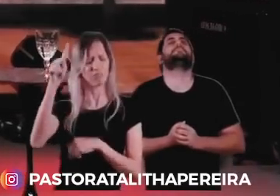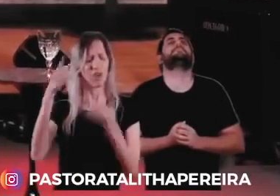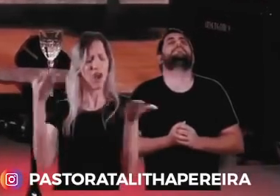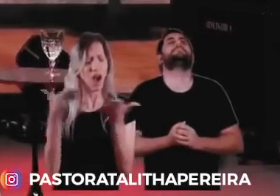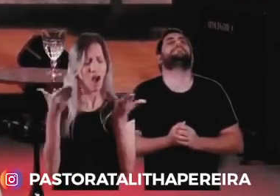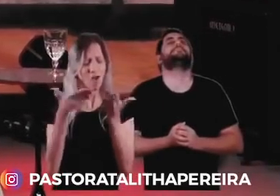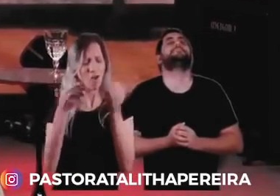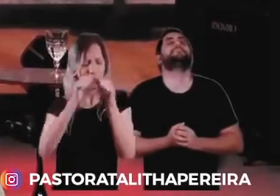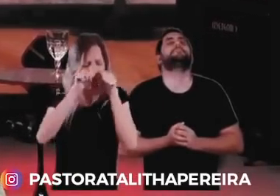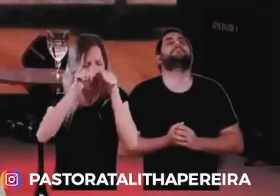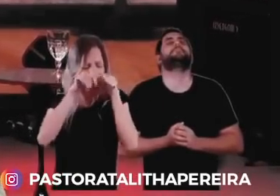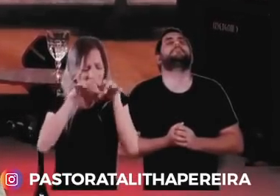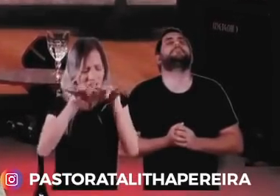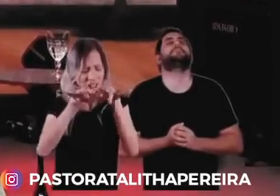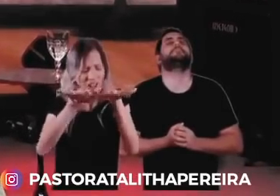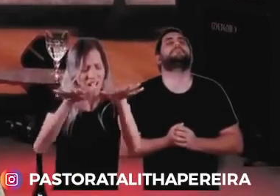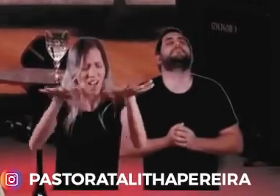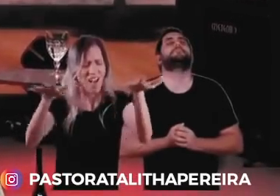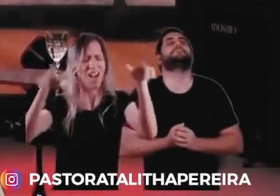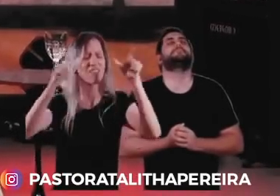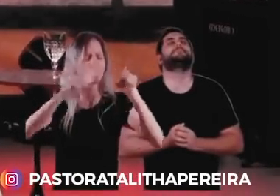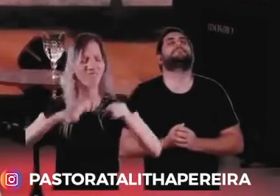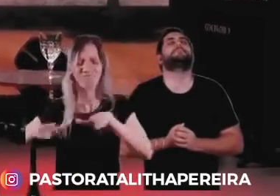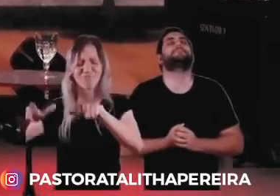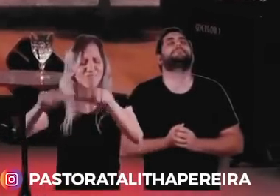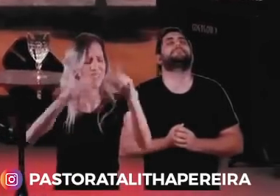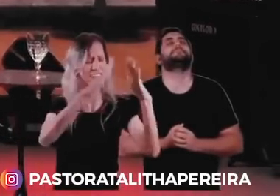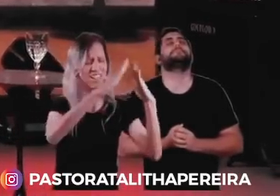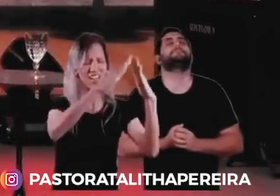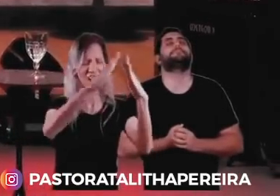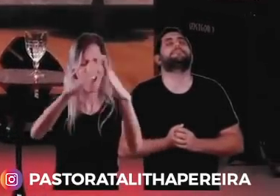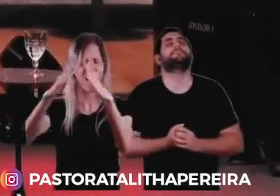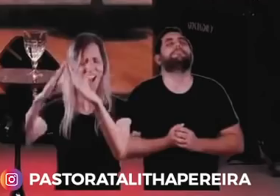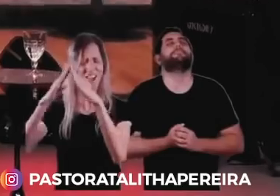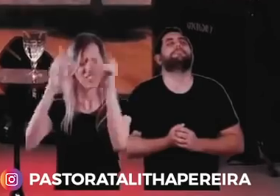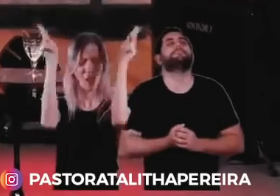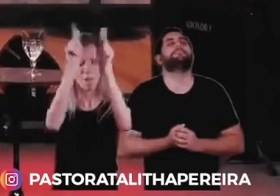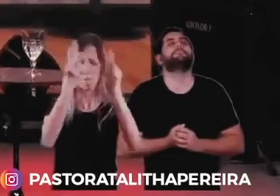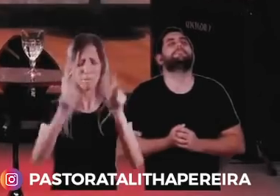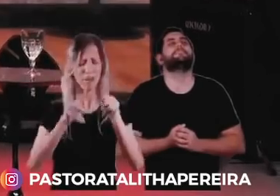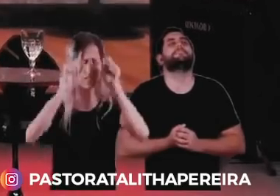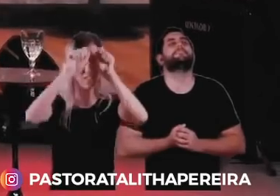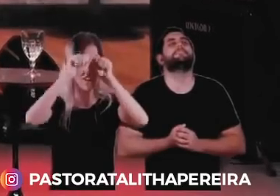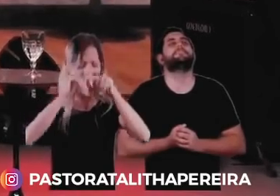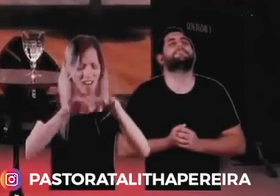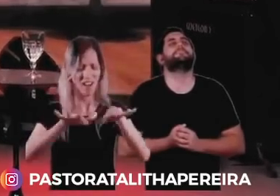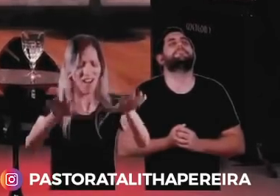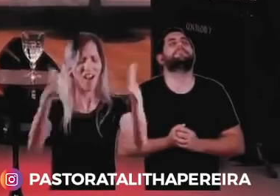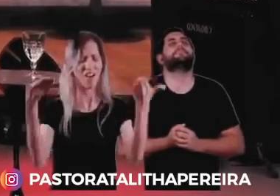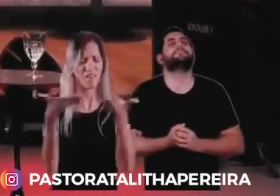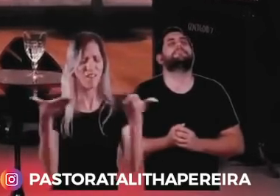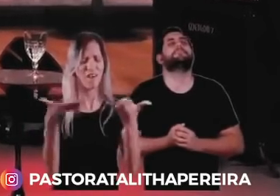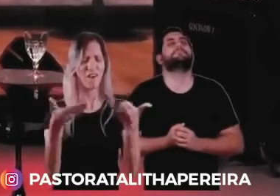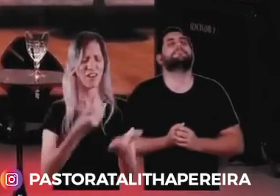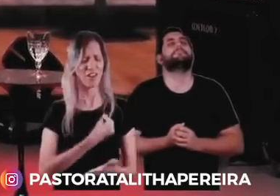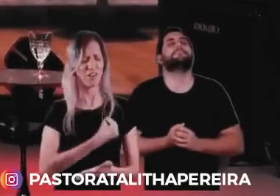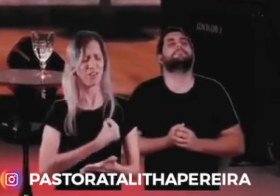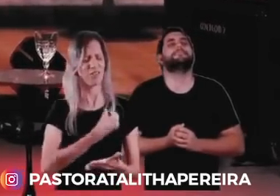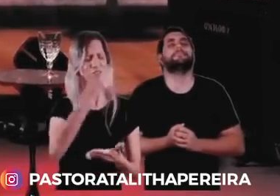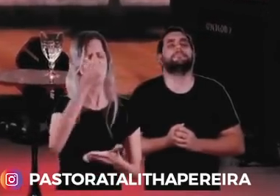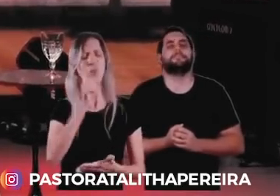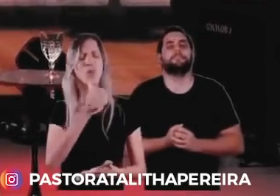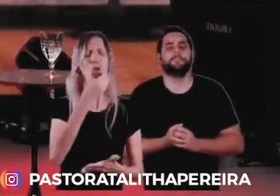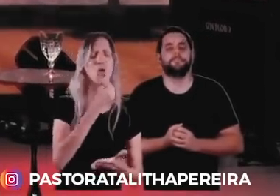agora a invadir os lares, que a tua paz comece agora a invadir os casais. Ó Pai, nós quebramos